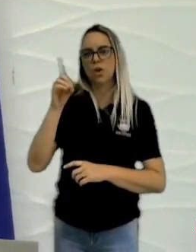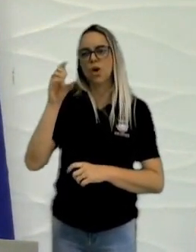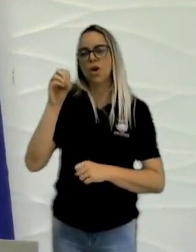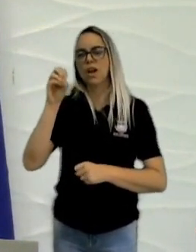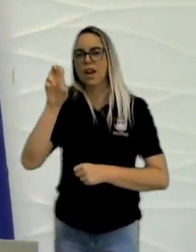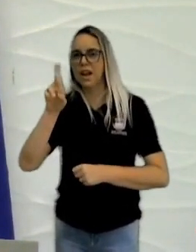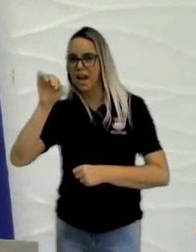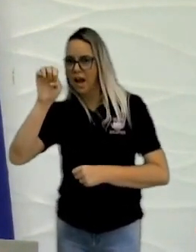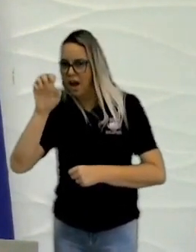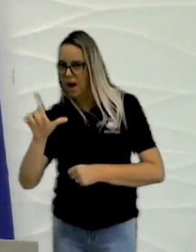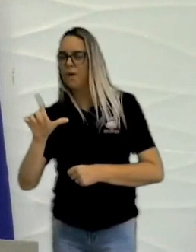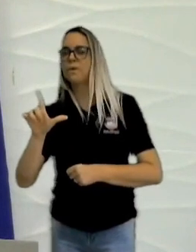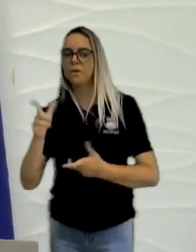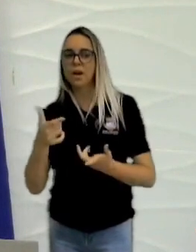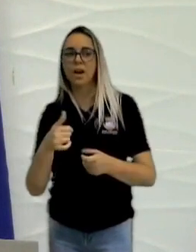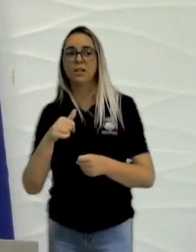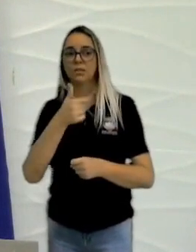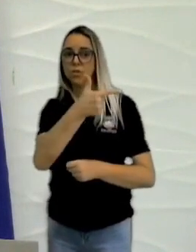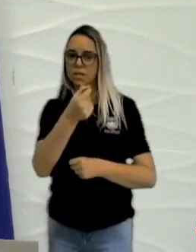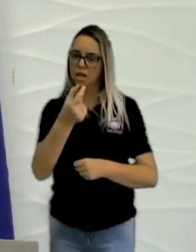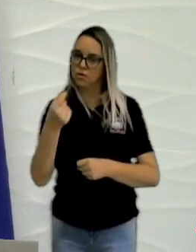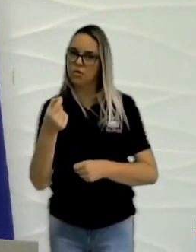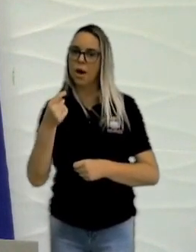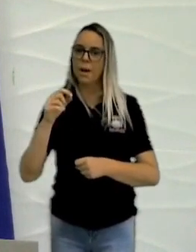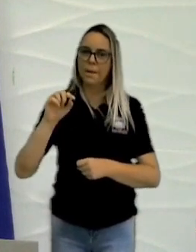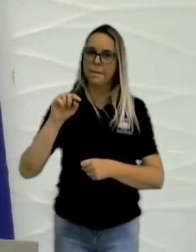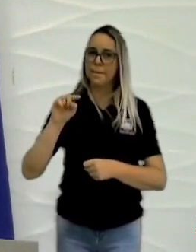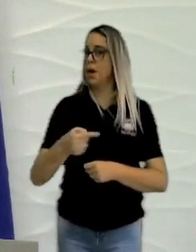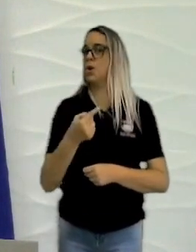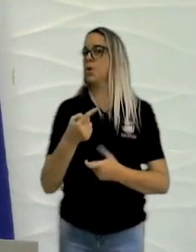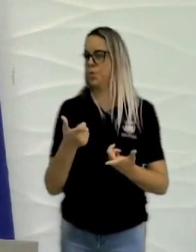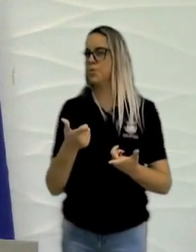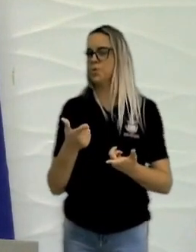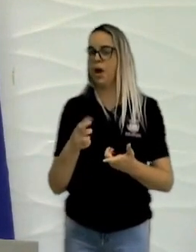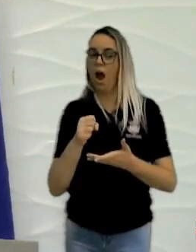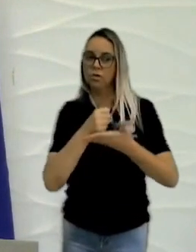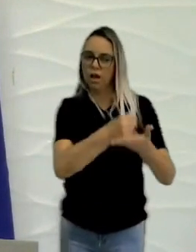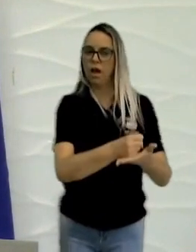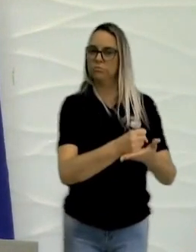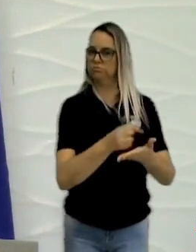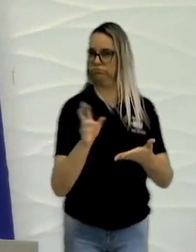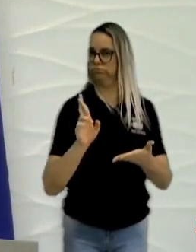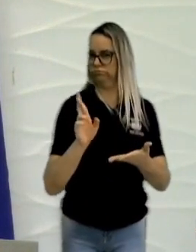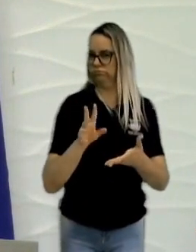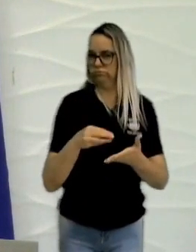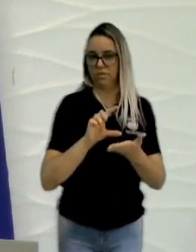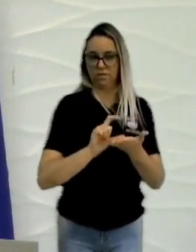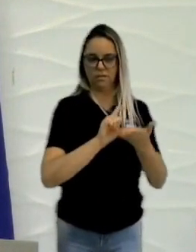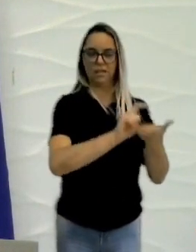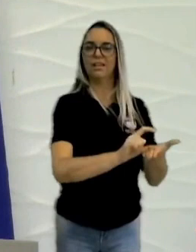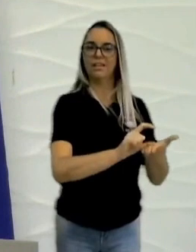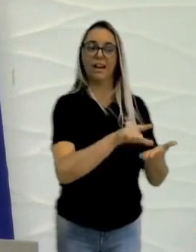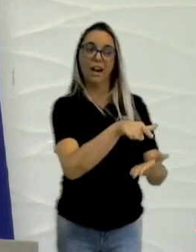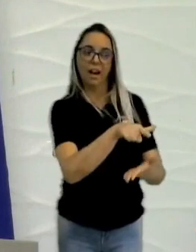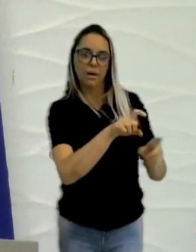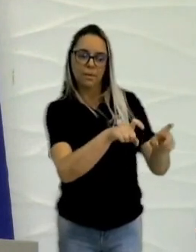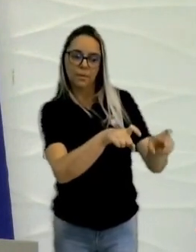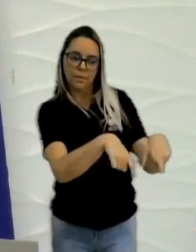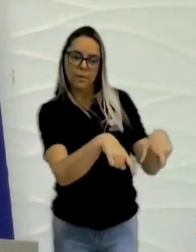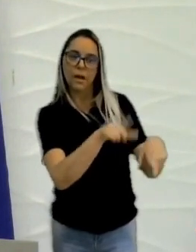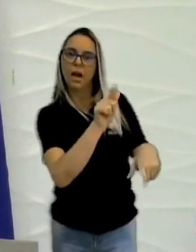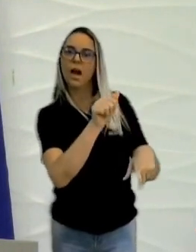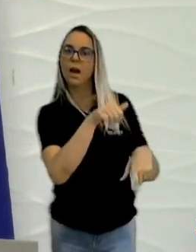no valor de 200 mil, que vai ser destinado a uma praça lá no povoado do Gama, né, para aquela